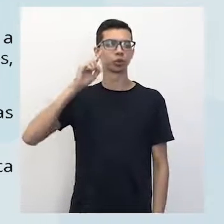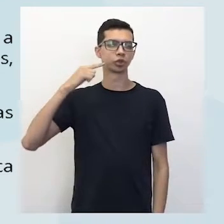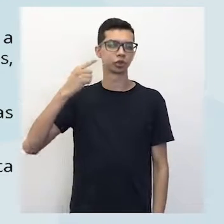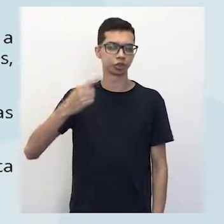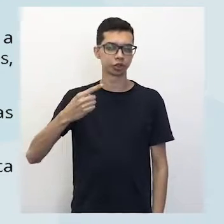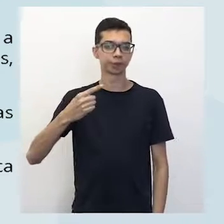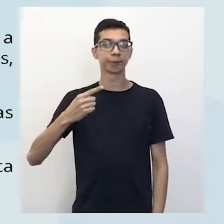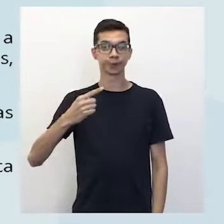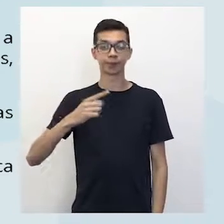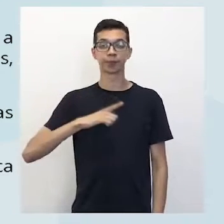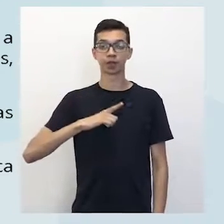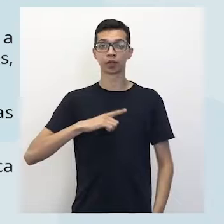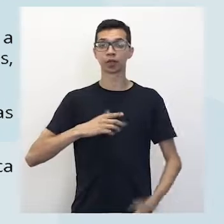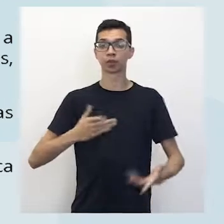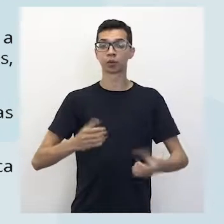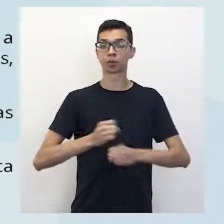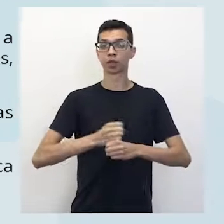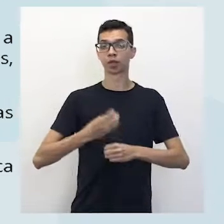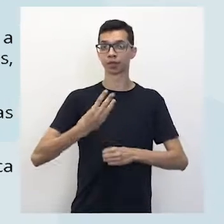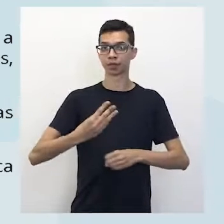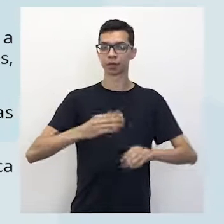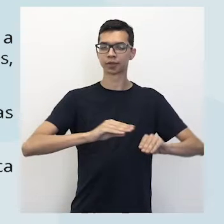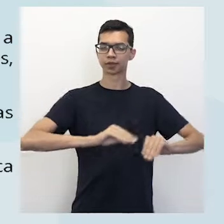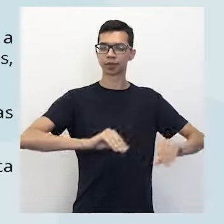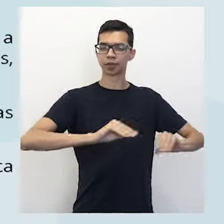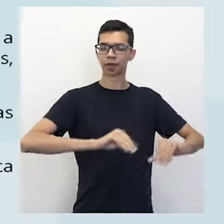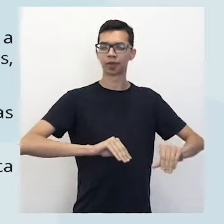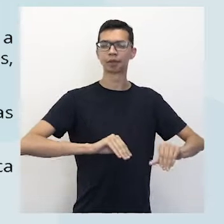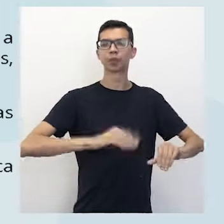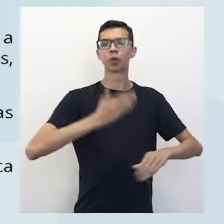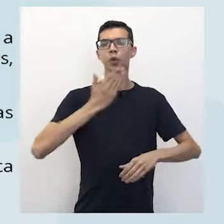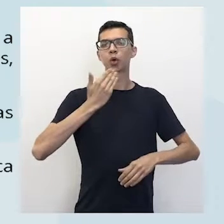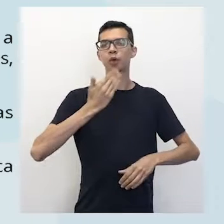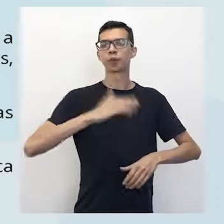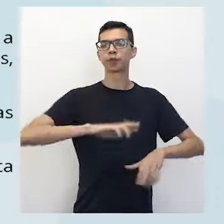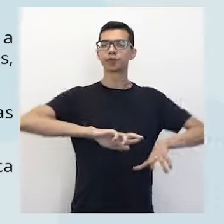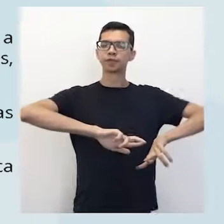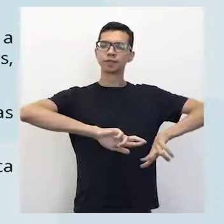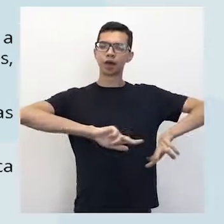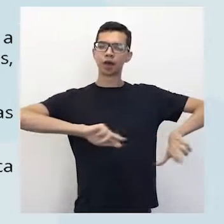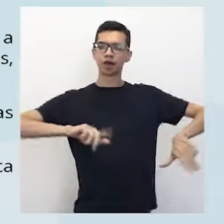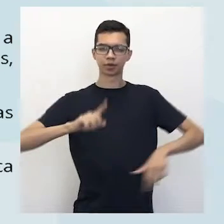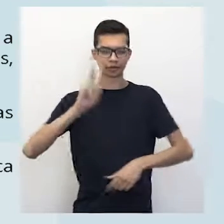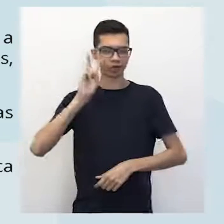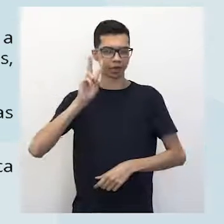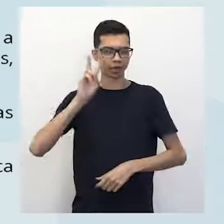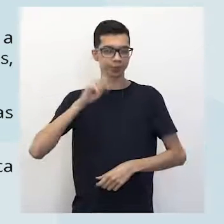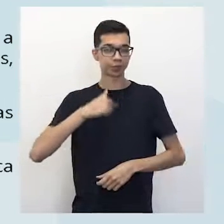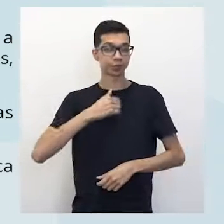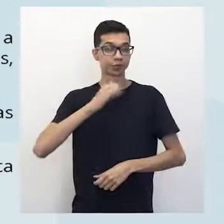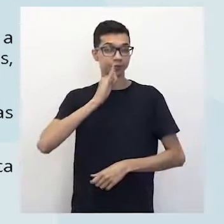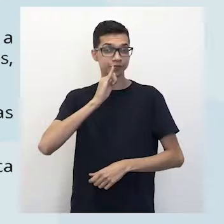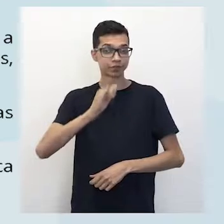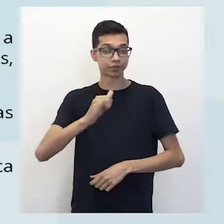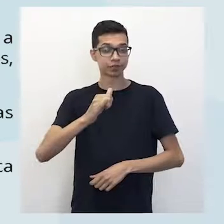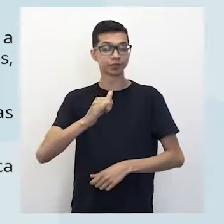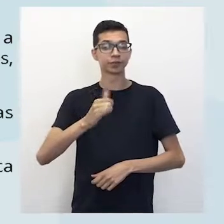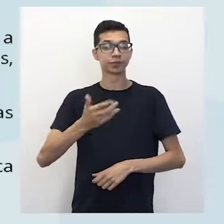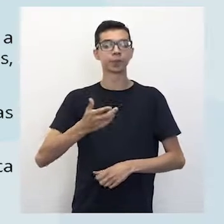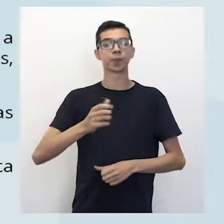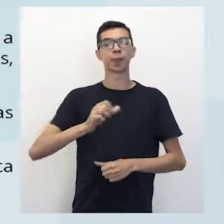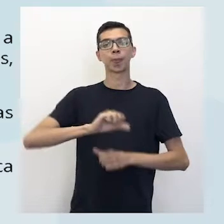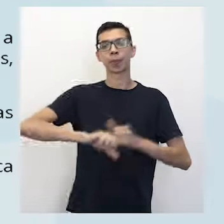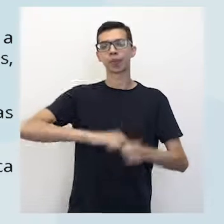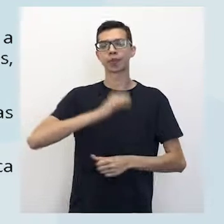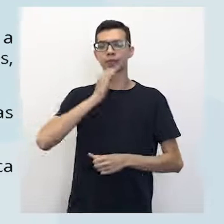sistema trienal, passou a ter acesso a uma maior variedade de alimentos. Lembra que a gente viu lá que eles revezavam os cultivos, uma hora é trigo, outra